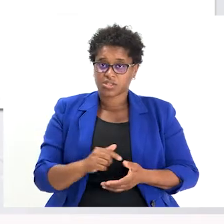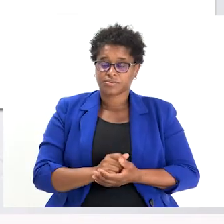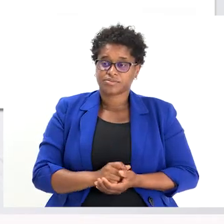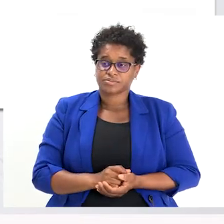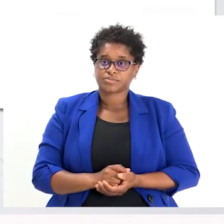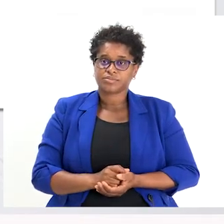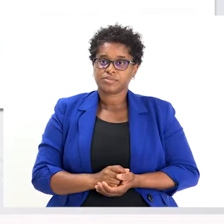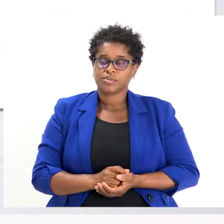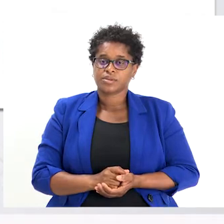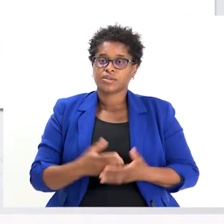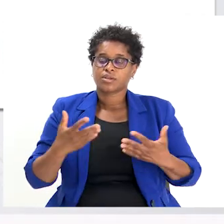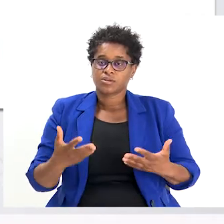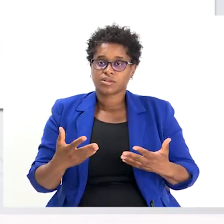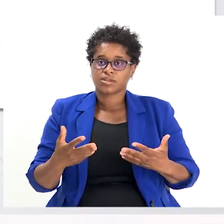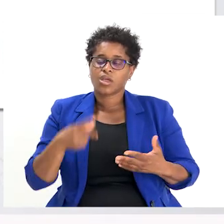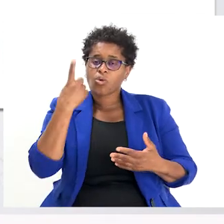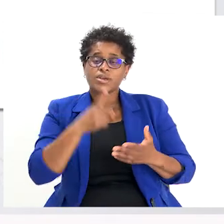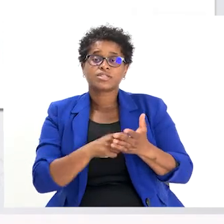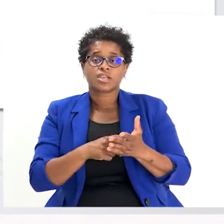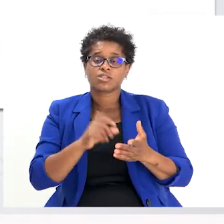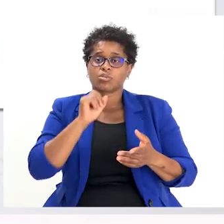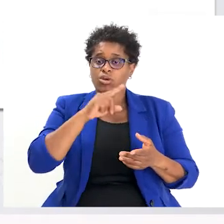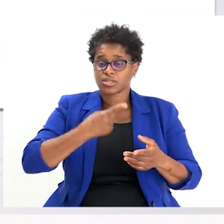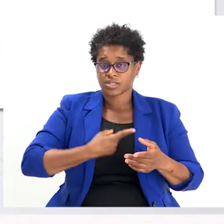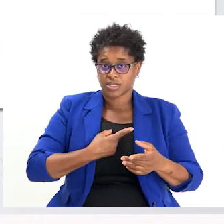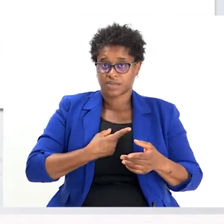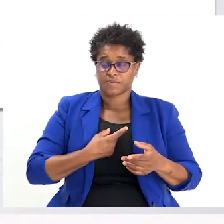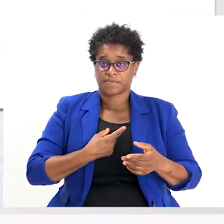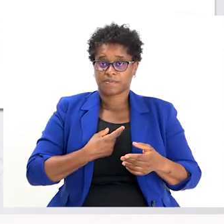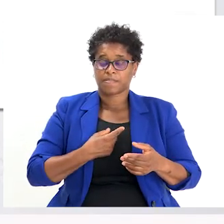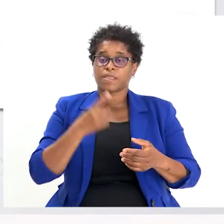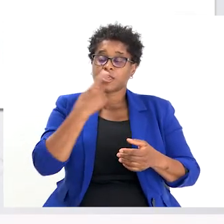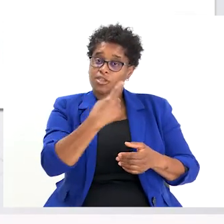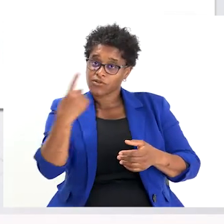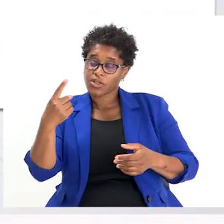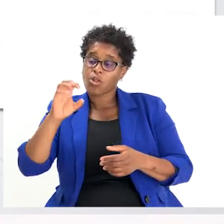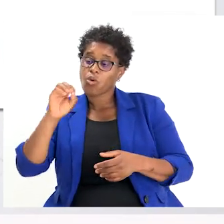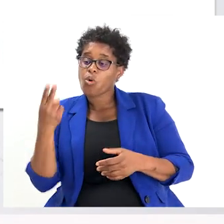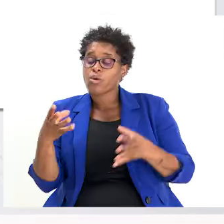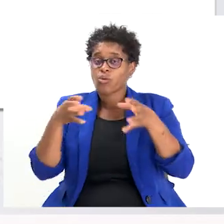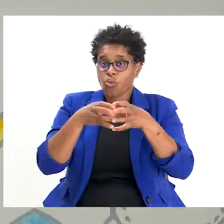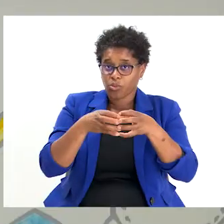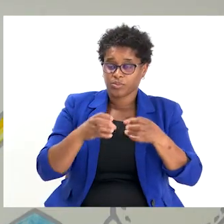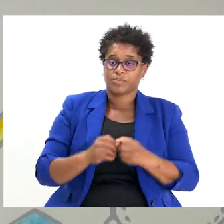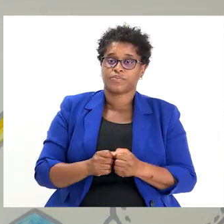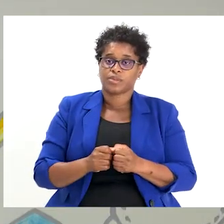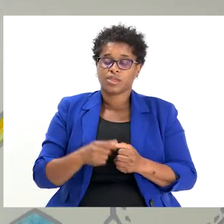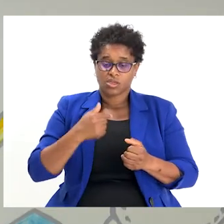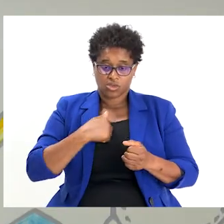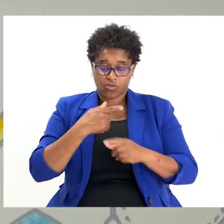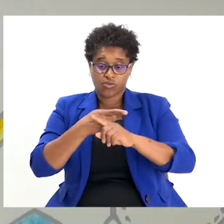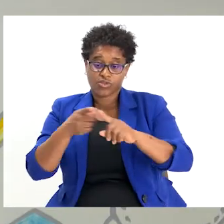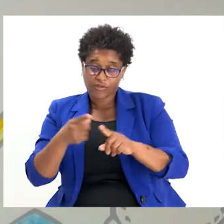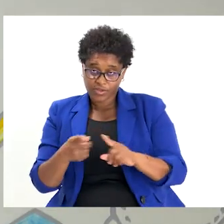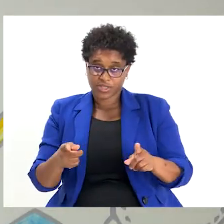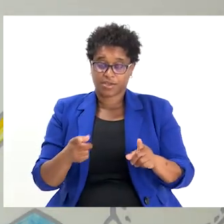abrangência, uma necessidade poderá ser individual ou coletiva. Vou